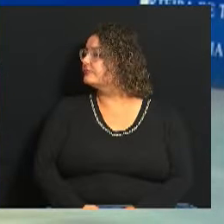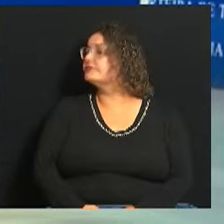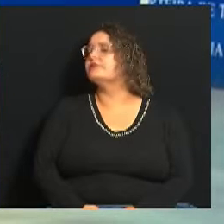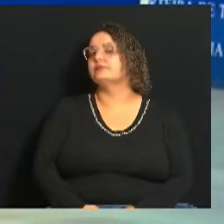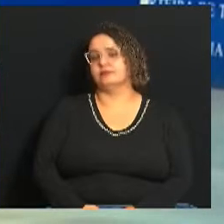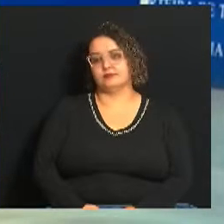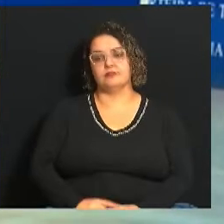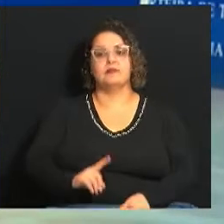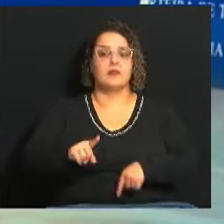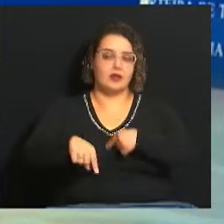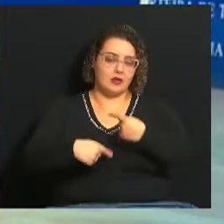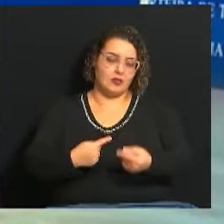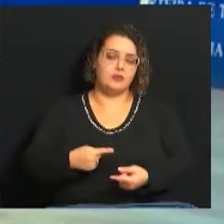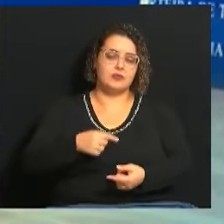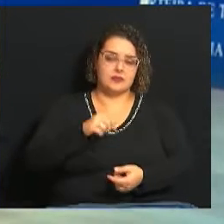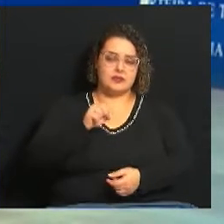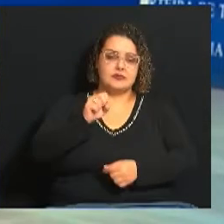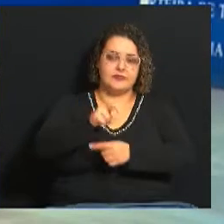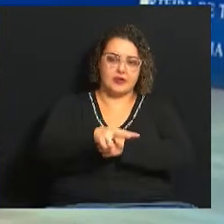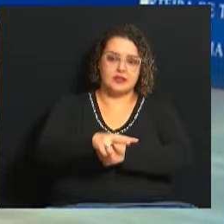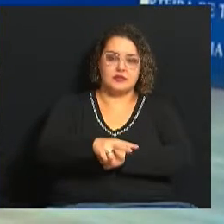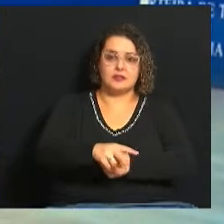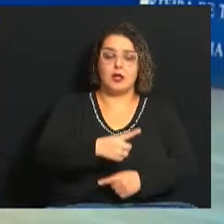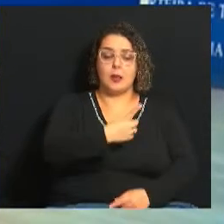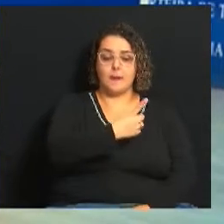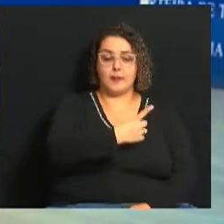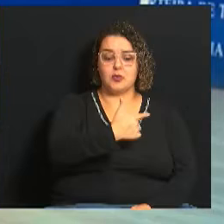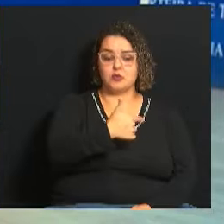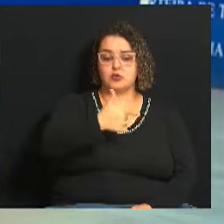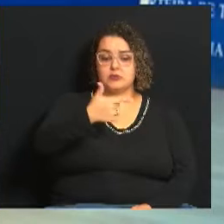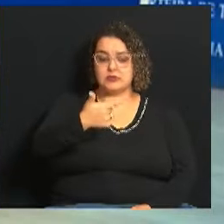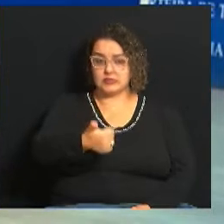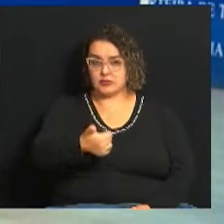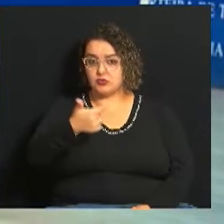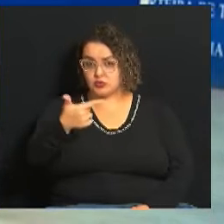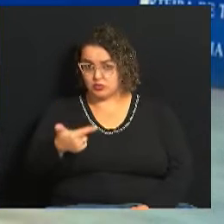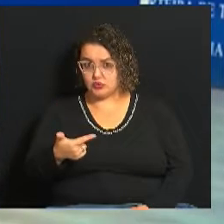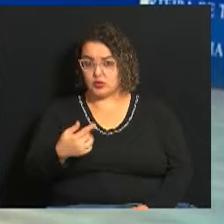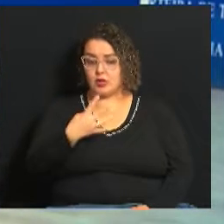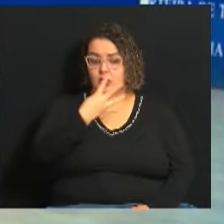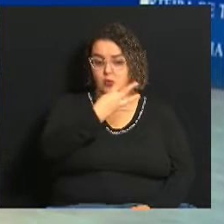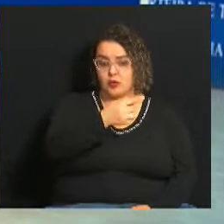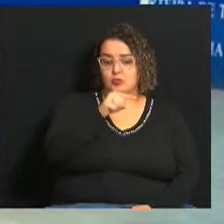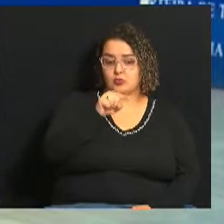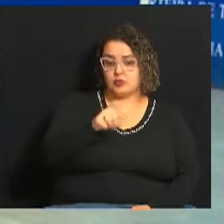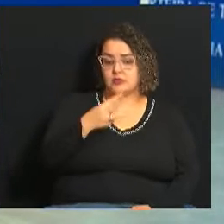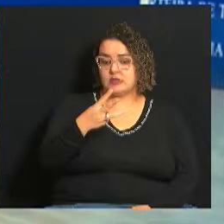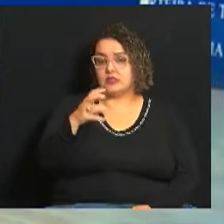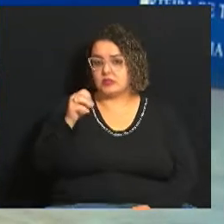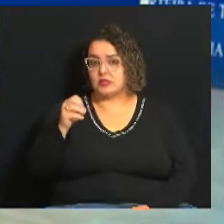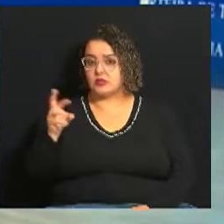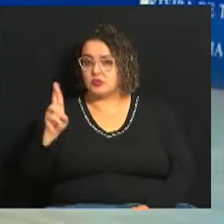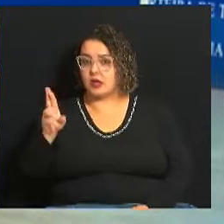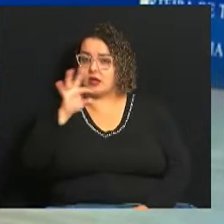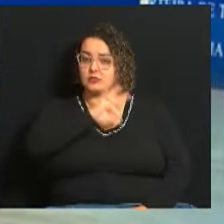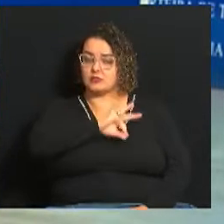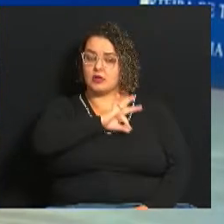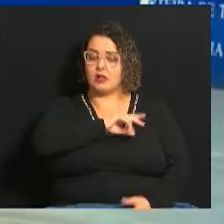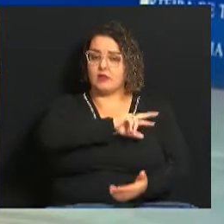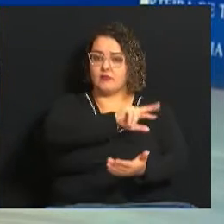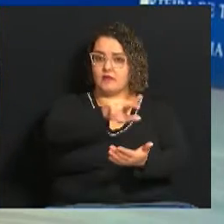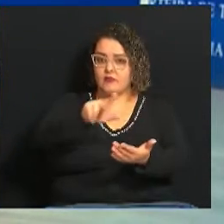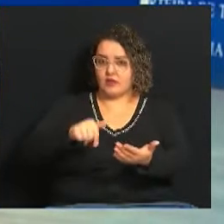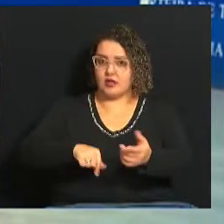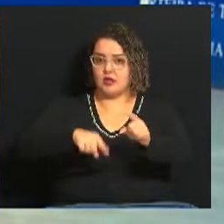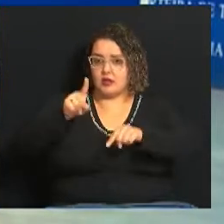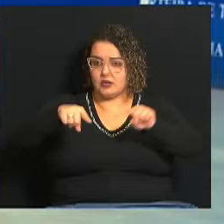vagas. Os salários variam entre R$ 1.212 e R$ 4.300. A relação completa das vagas no